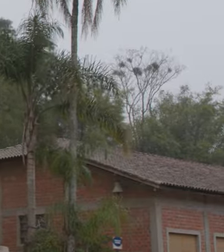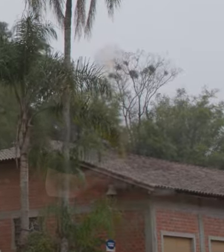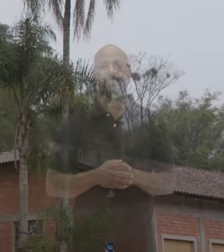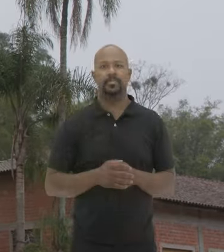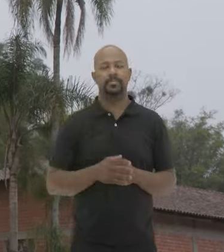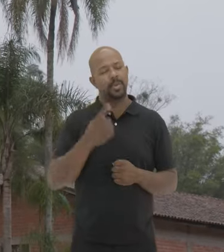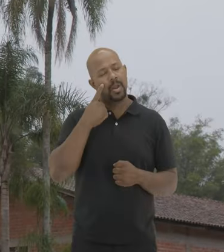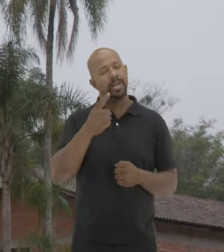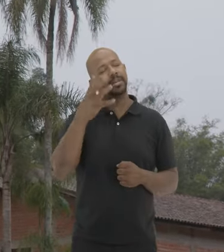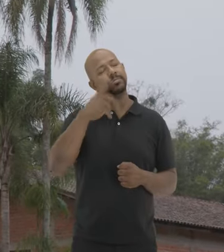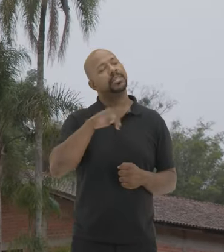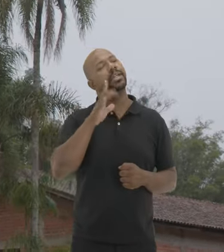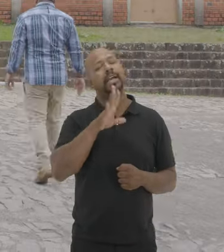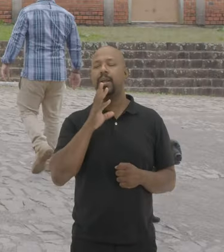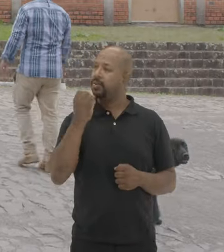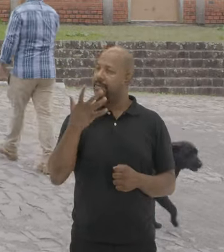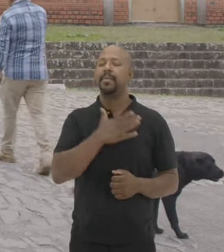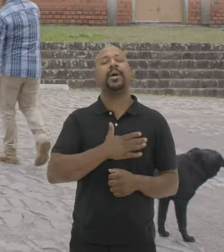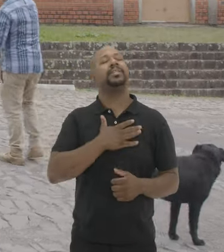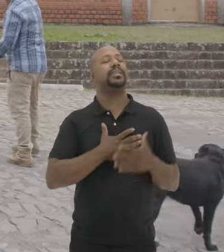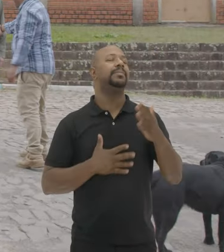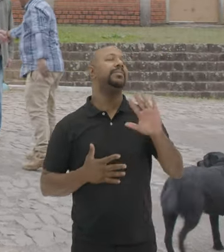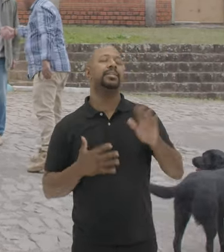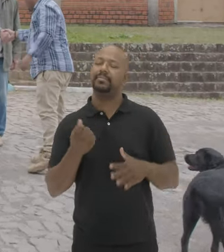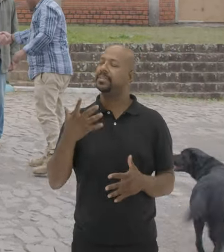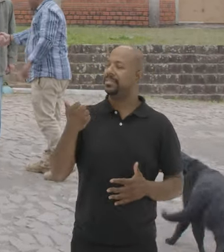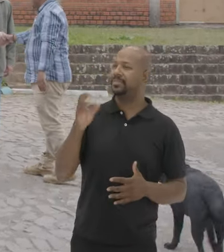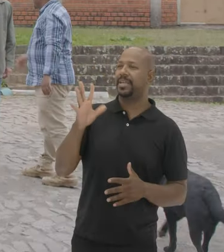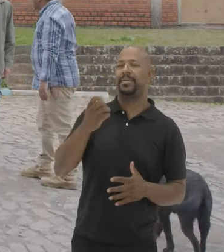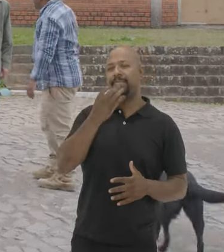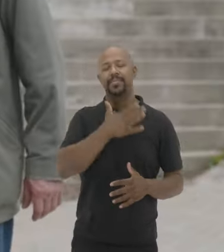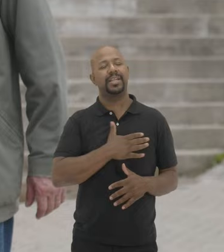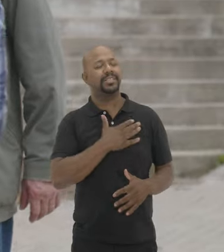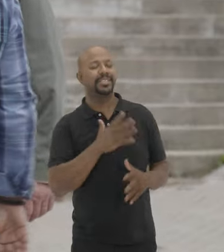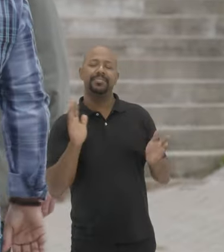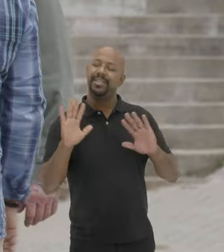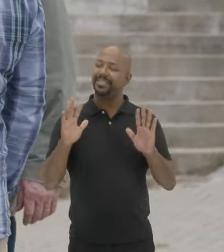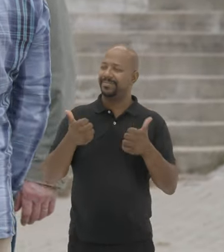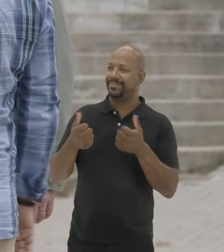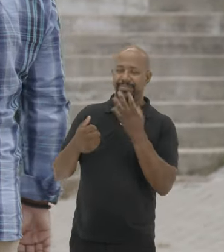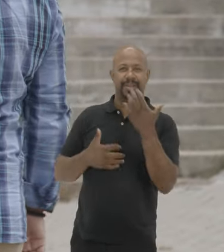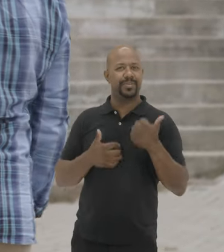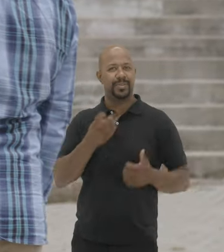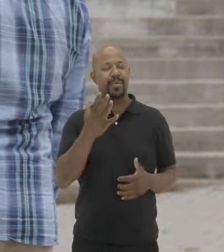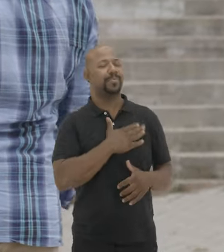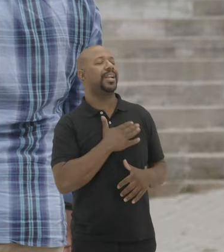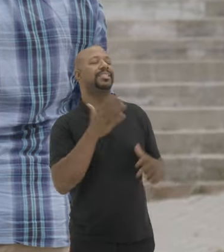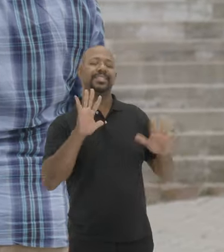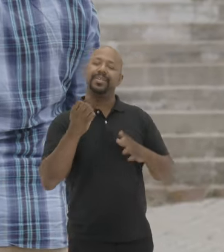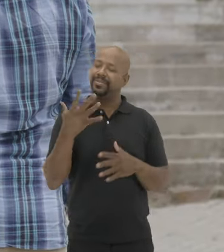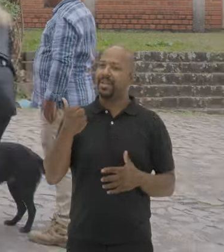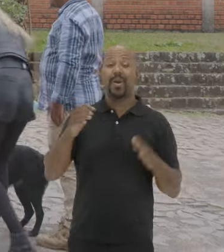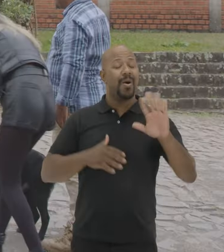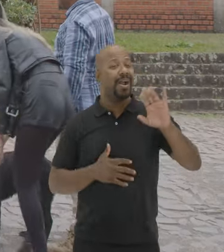histórico da Pompeia. Eles cumprimentam um homem. Tudo bem? Prazer, Hildo Guerra. Tudo bem? Prazer, Hildo. Prazer, Manu. Prazer. Tá tudo bom, Daniel?